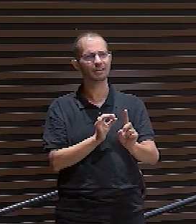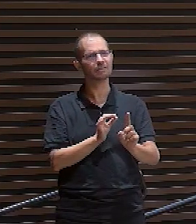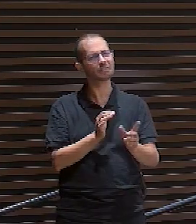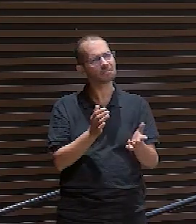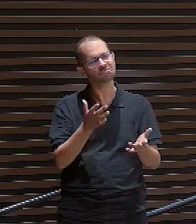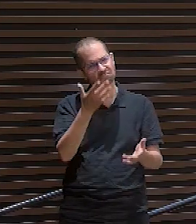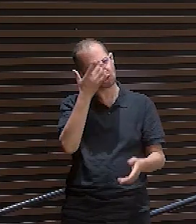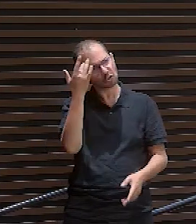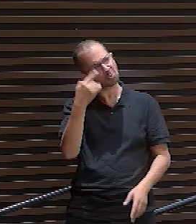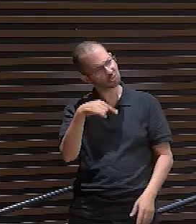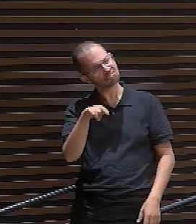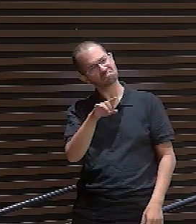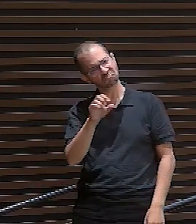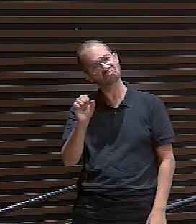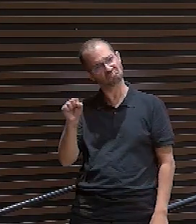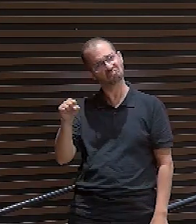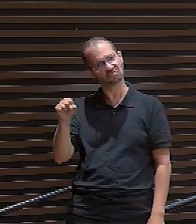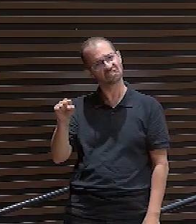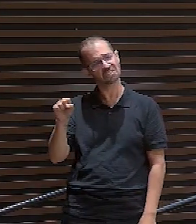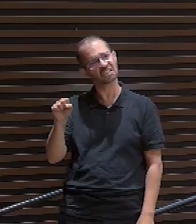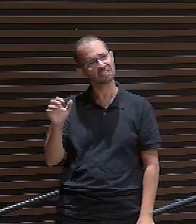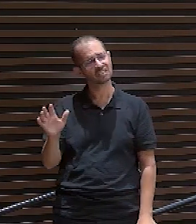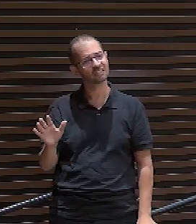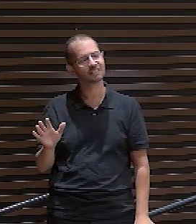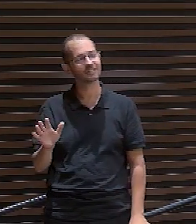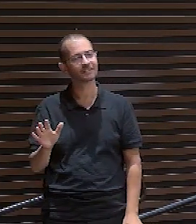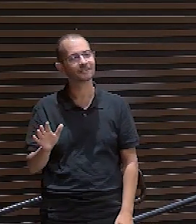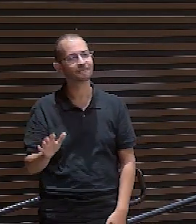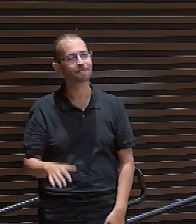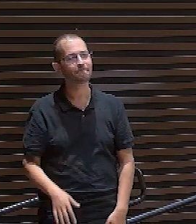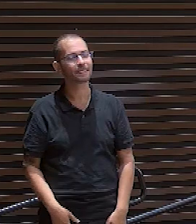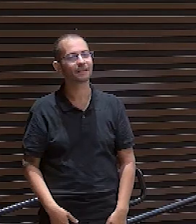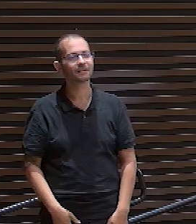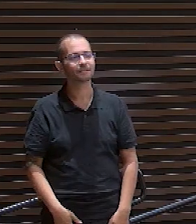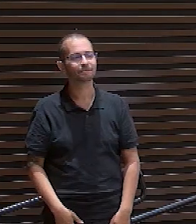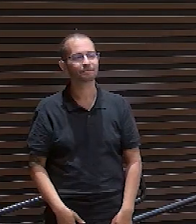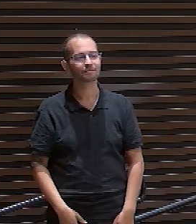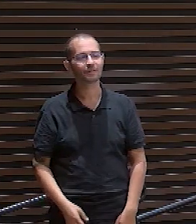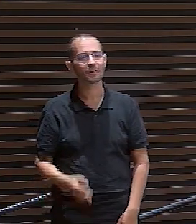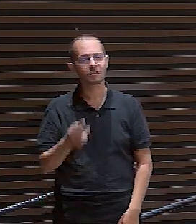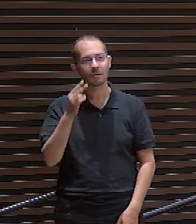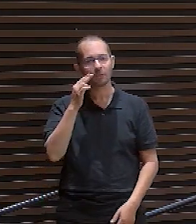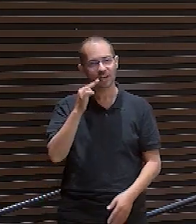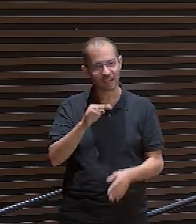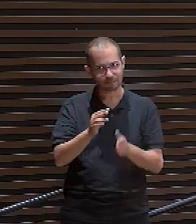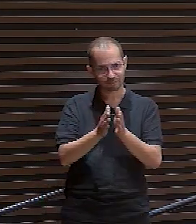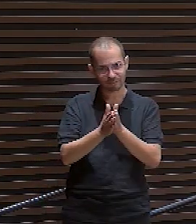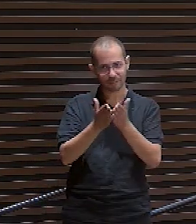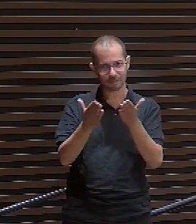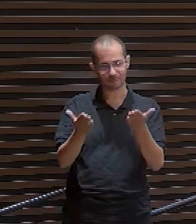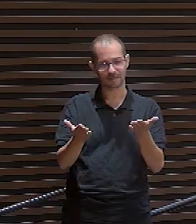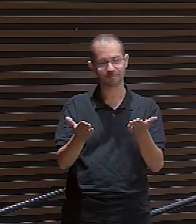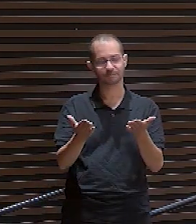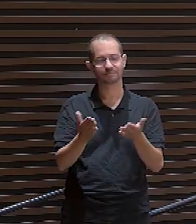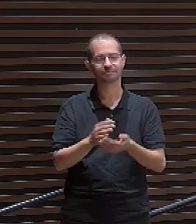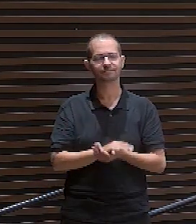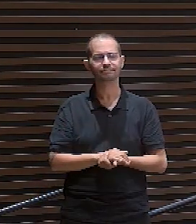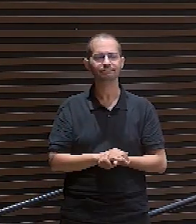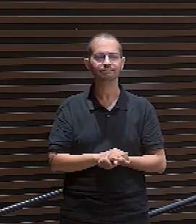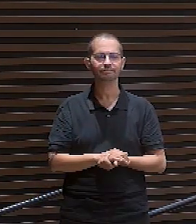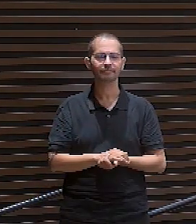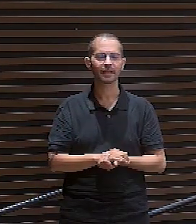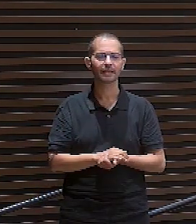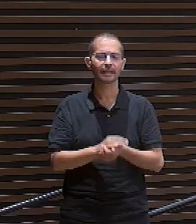sim. Vamos olhar Jeremias 23. Aí lá em